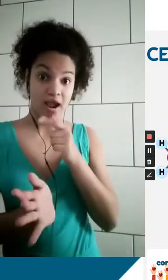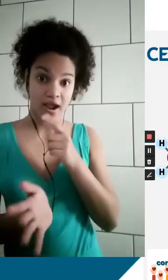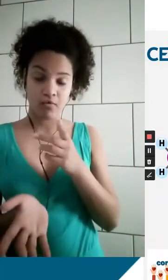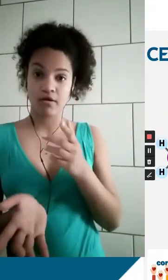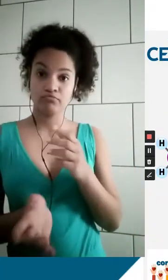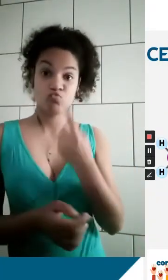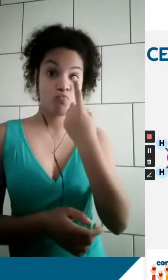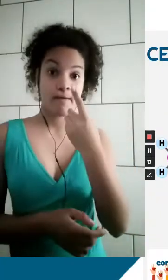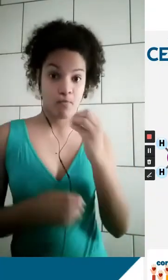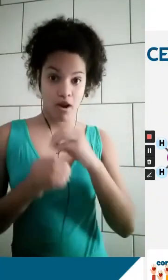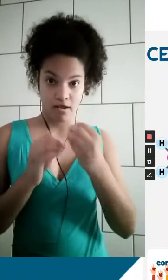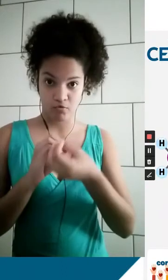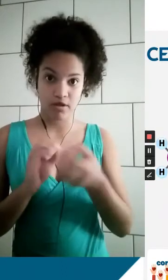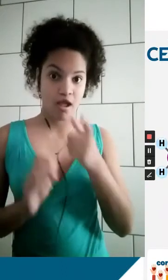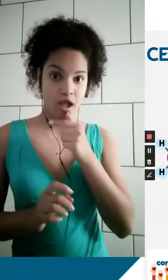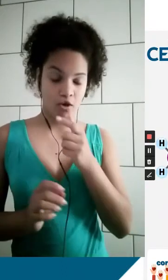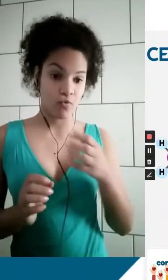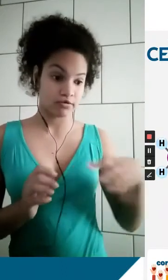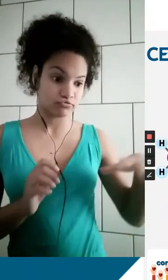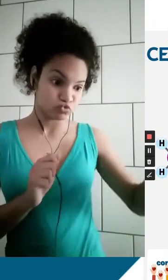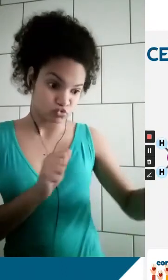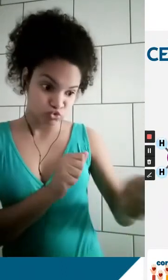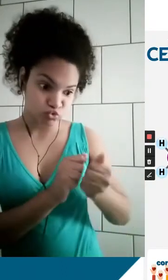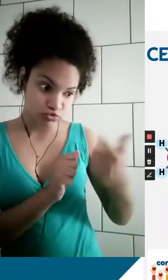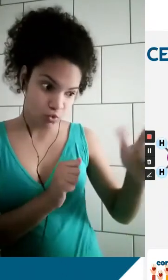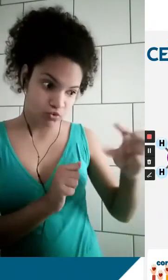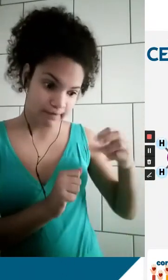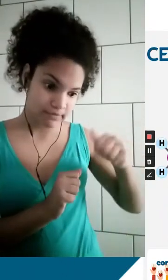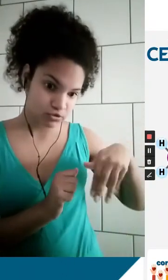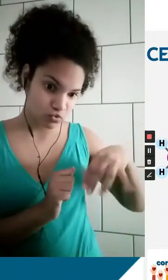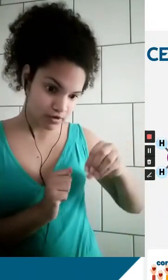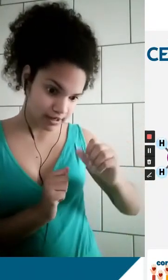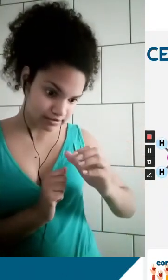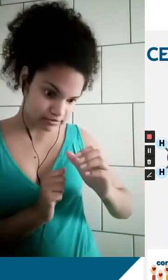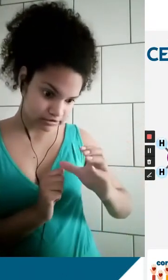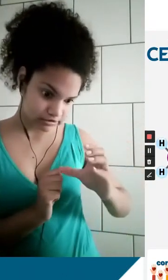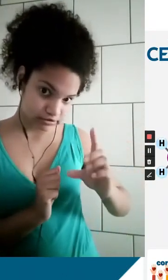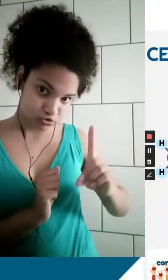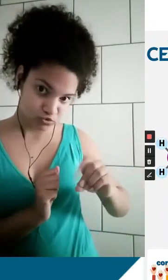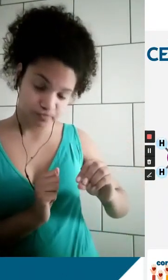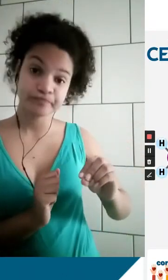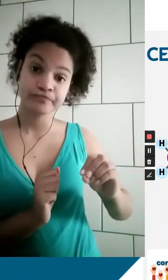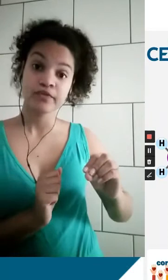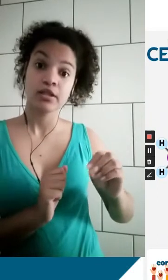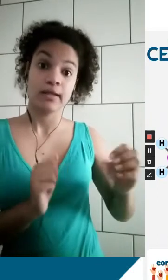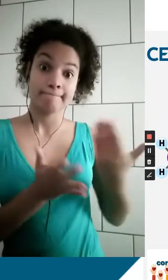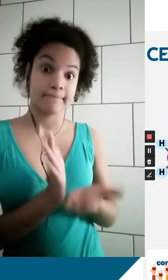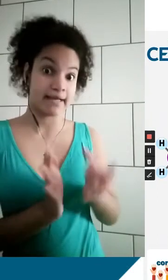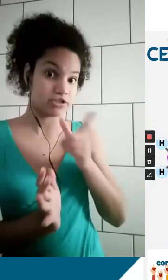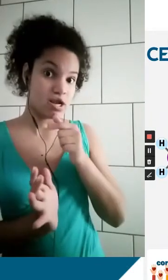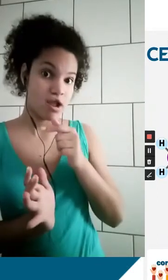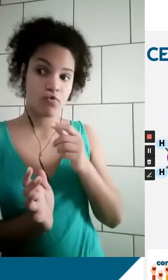um aminoácido se liga num outro aminoácido, há uma perda de molécula de água, e aí você